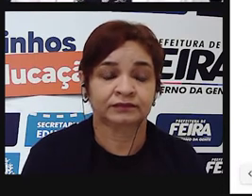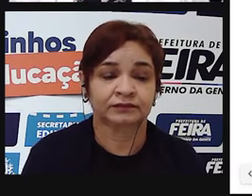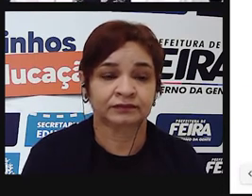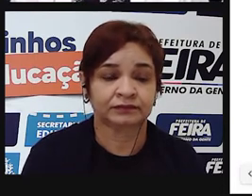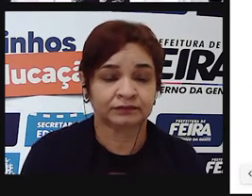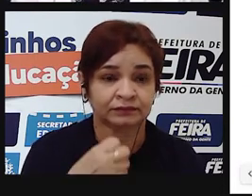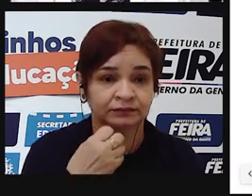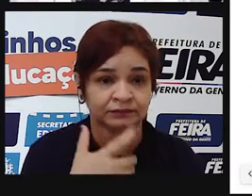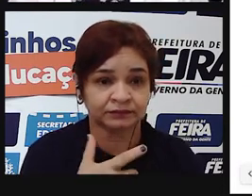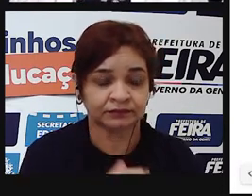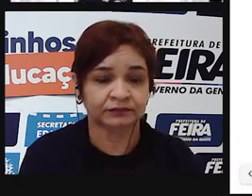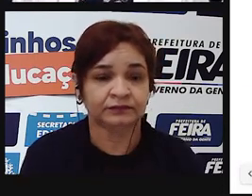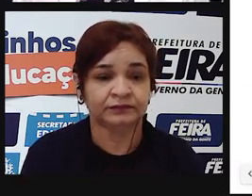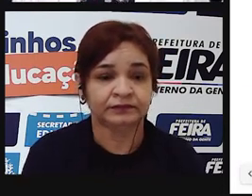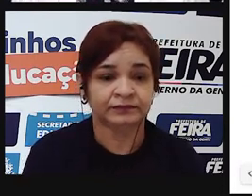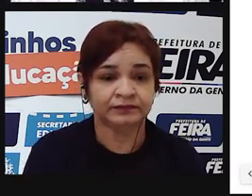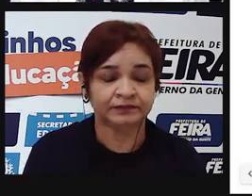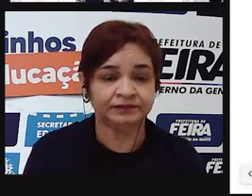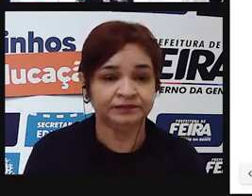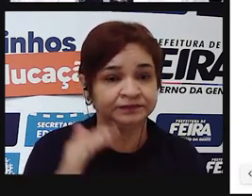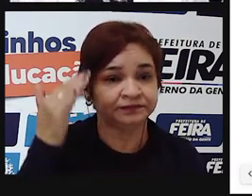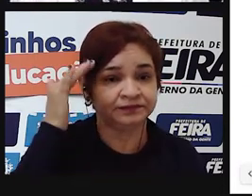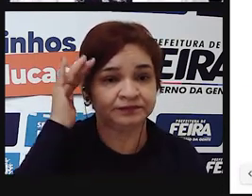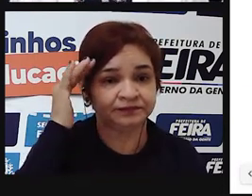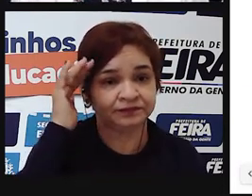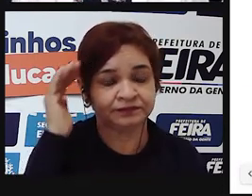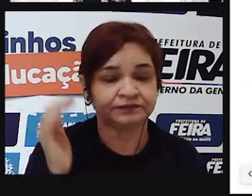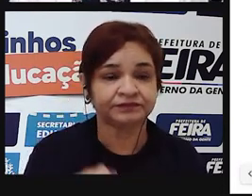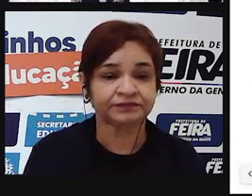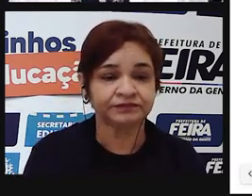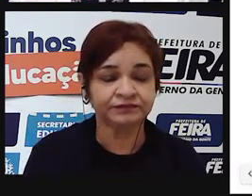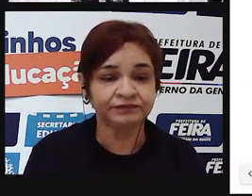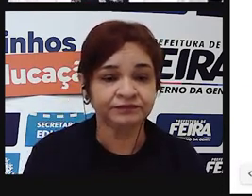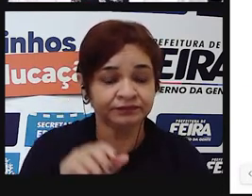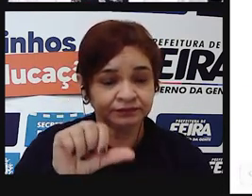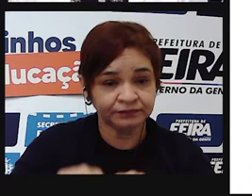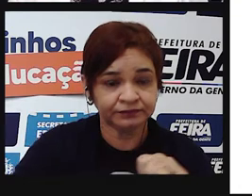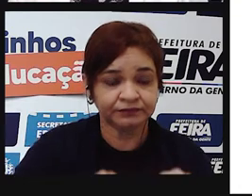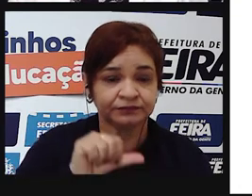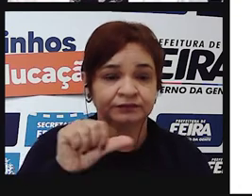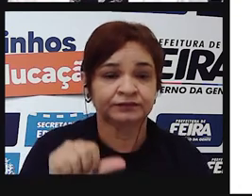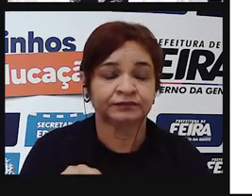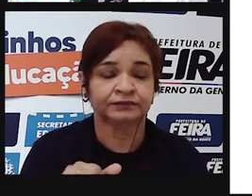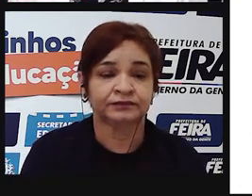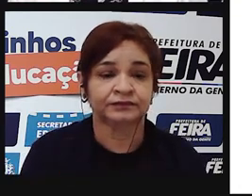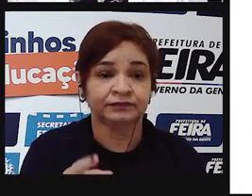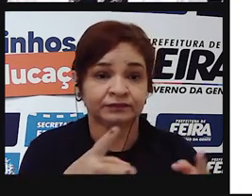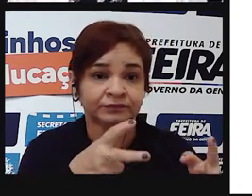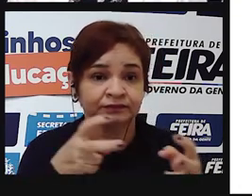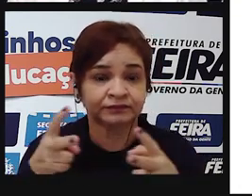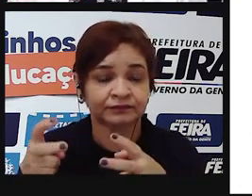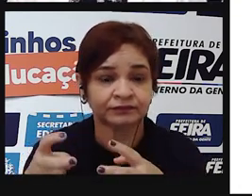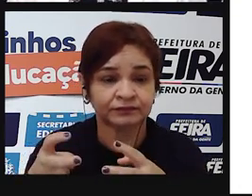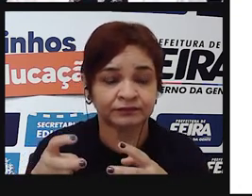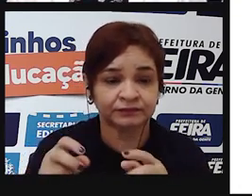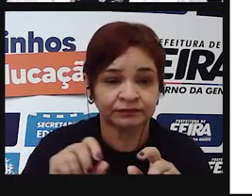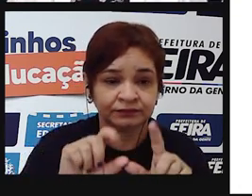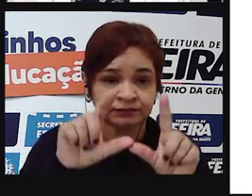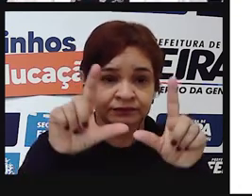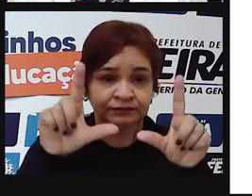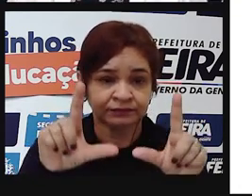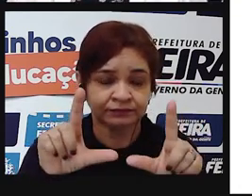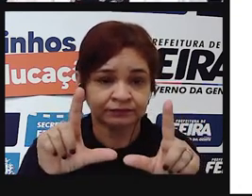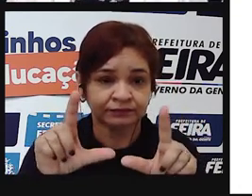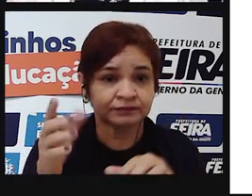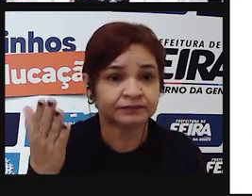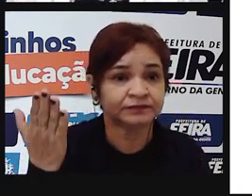Uma boa forma da gente descobrir, né, de saber essas mudanças, é olhando as fotografias antigas da